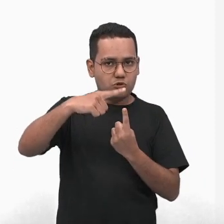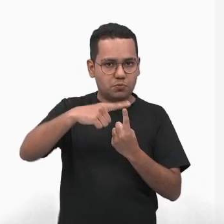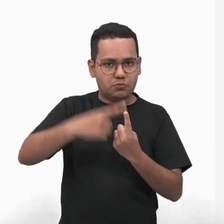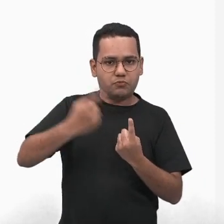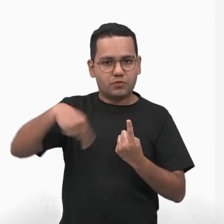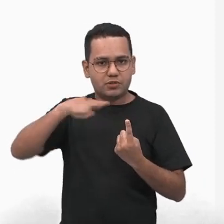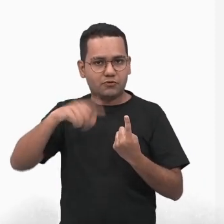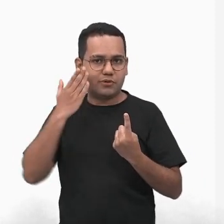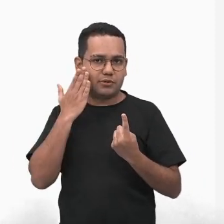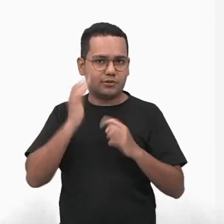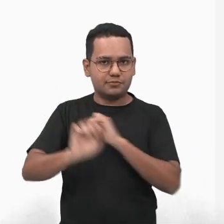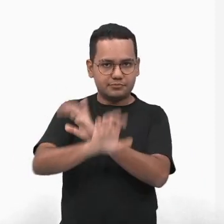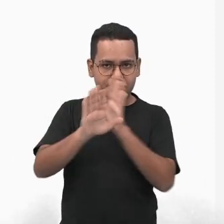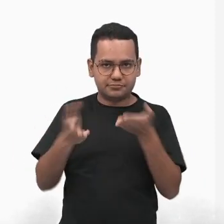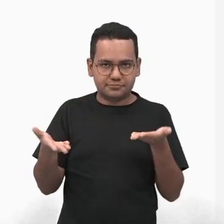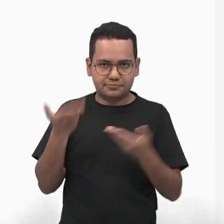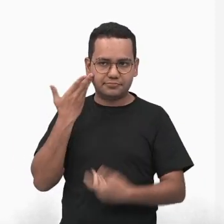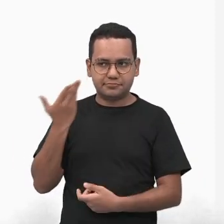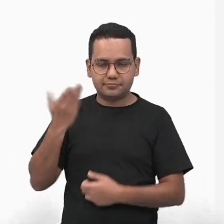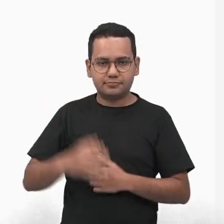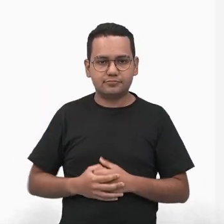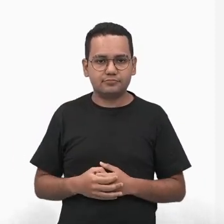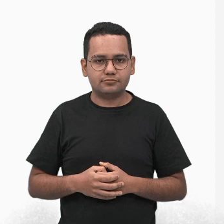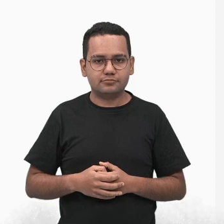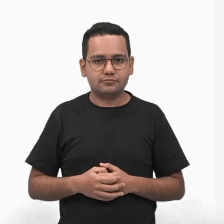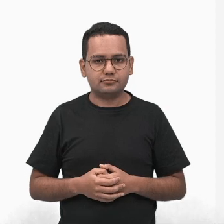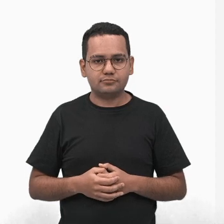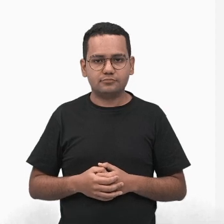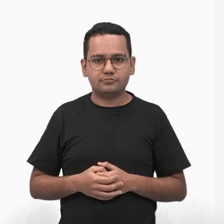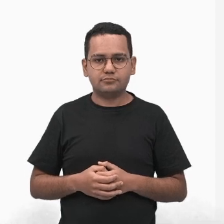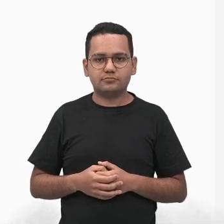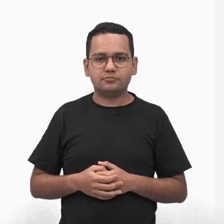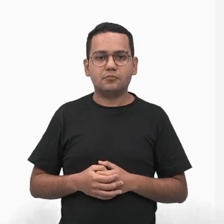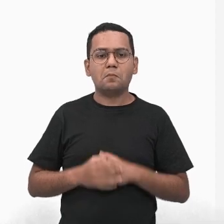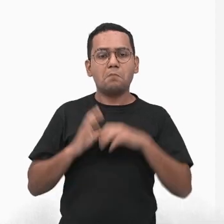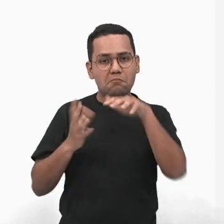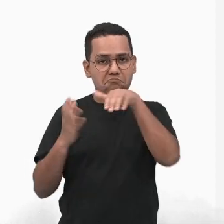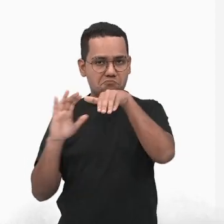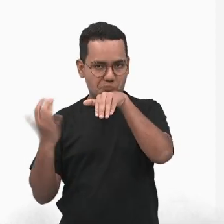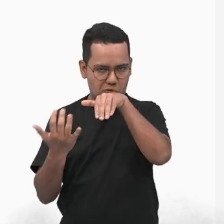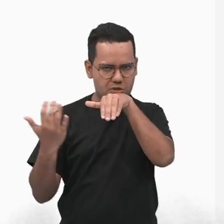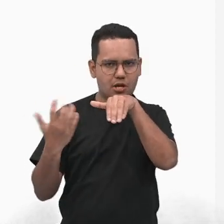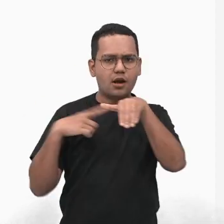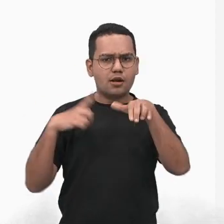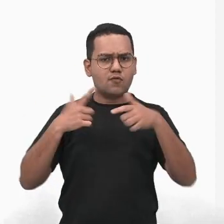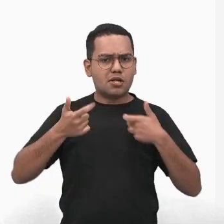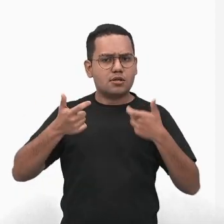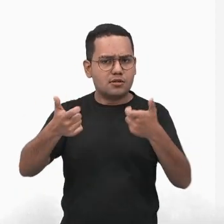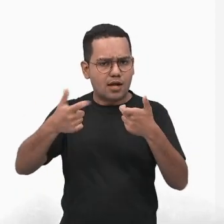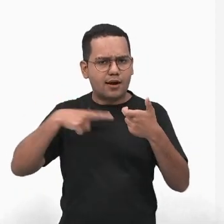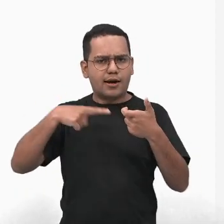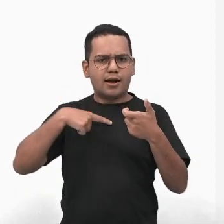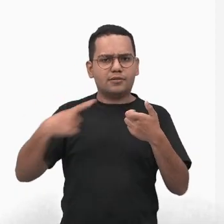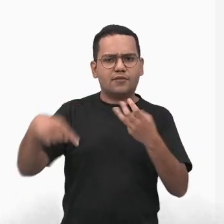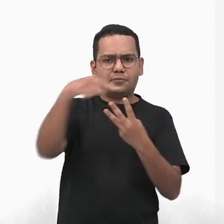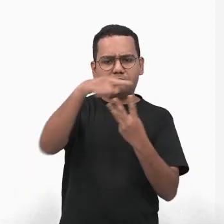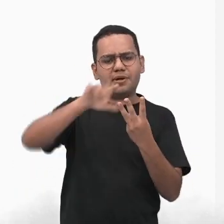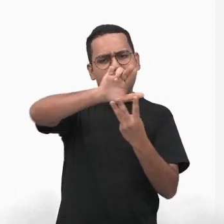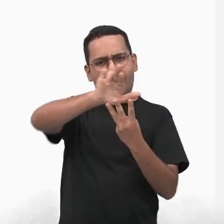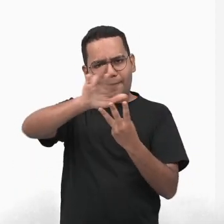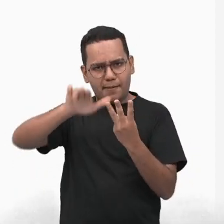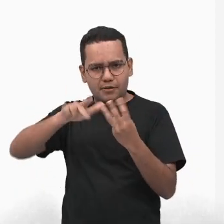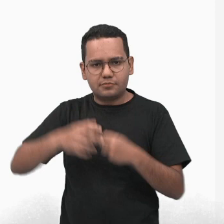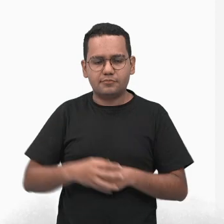entender quais foram, gente. Na frente ocidental, a guerra se desdobrou em fases distintas.